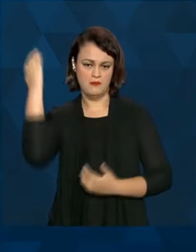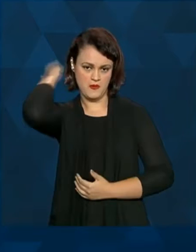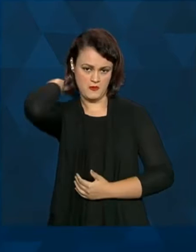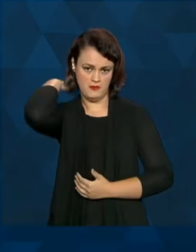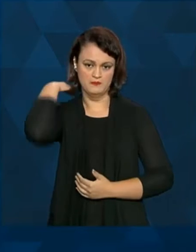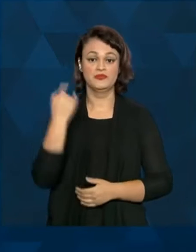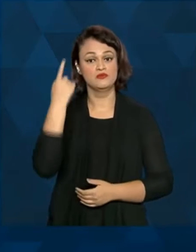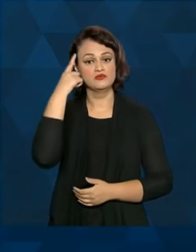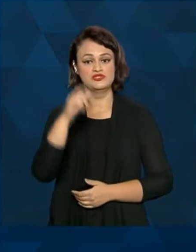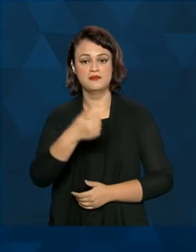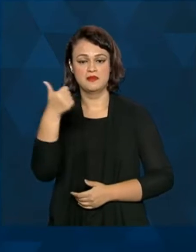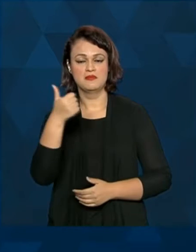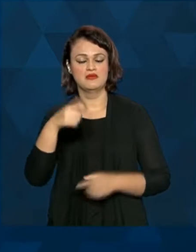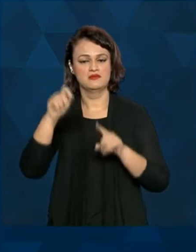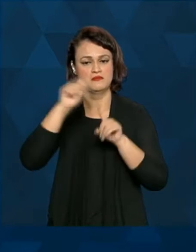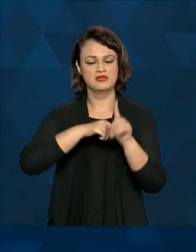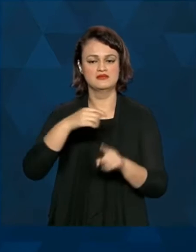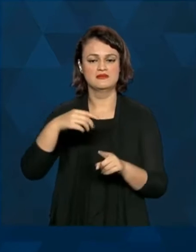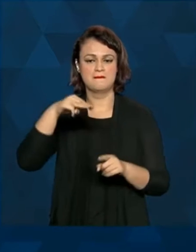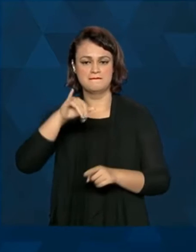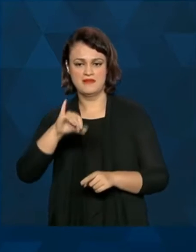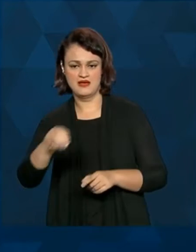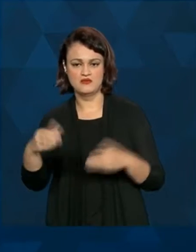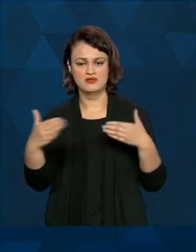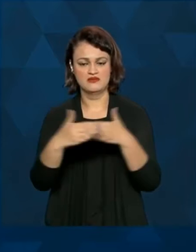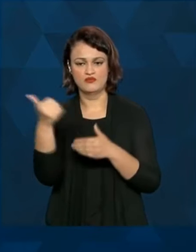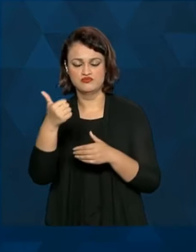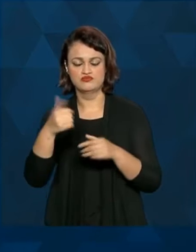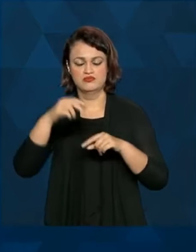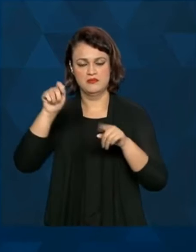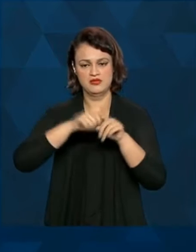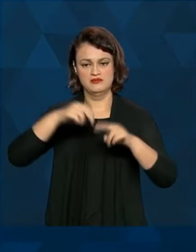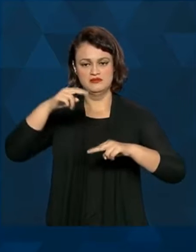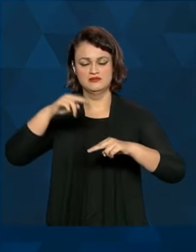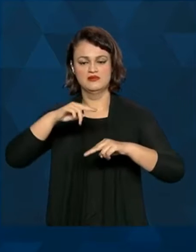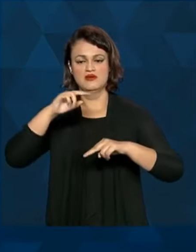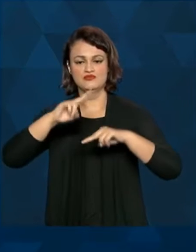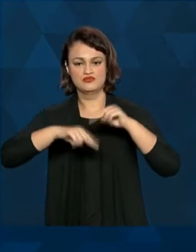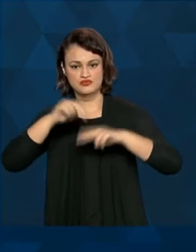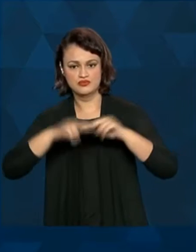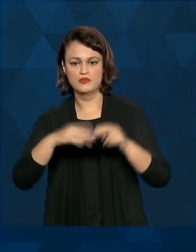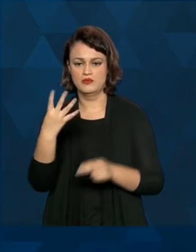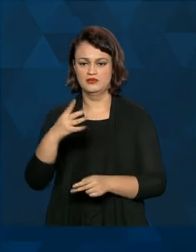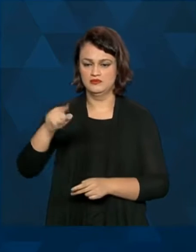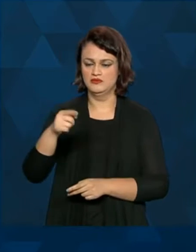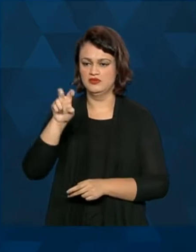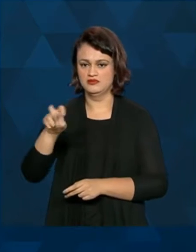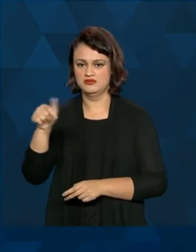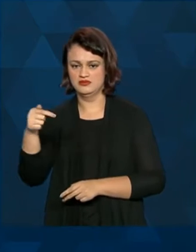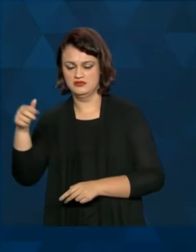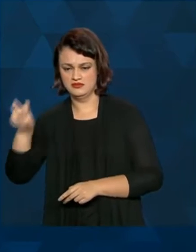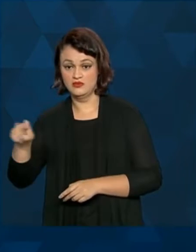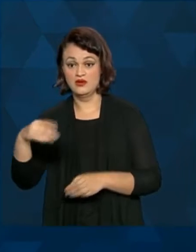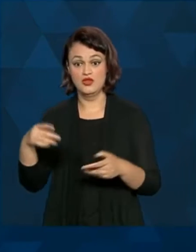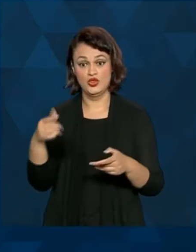maio a 18 de junho, foram comprados e distribuídos 4.435, sendo 2.510